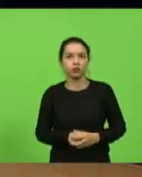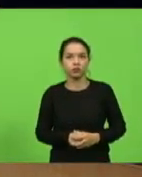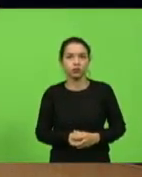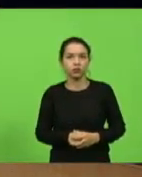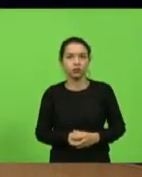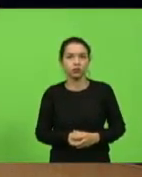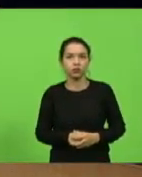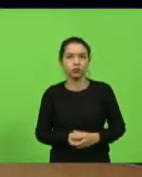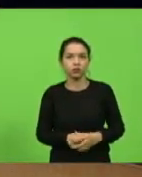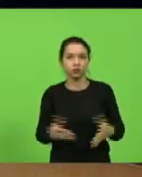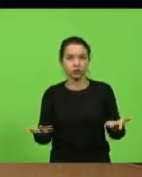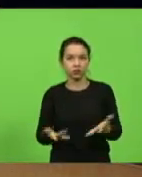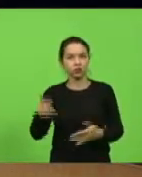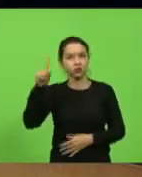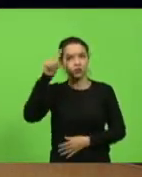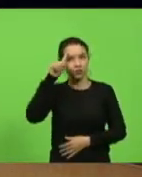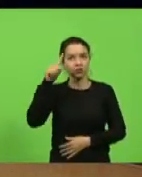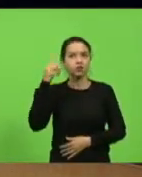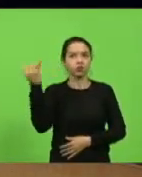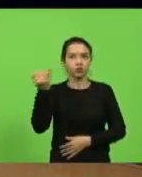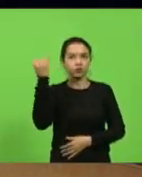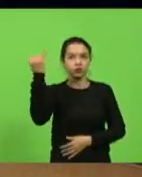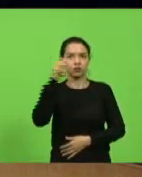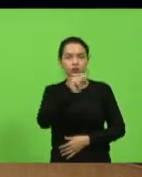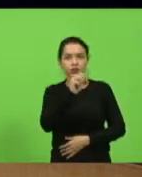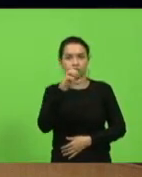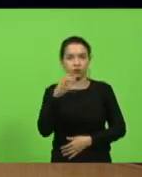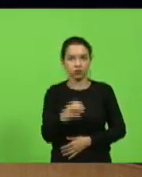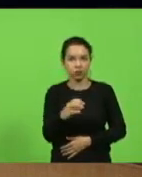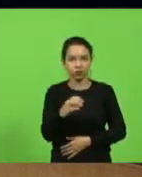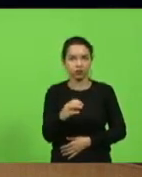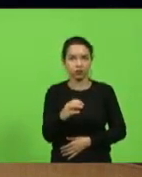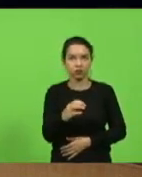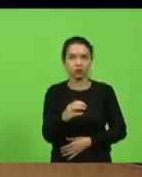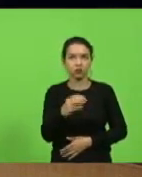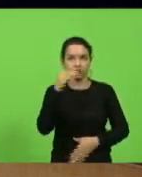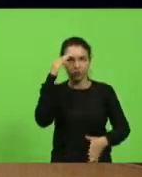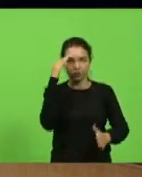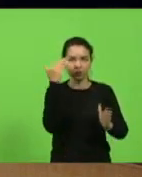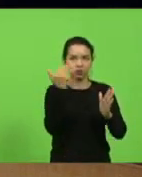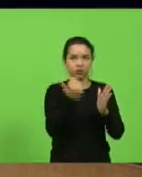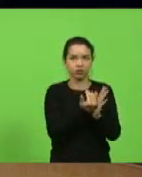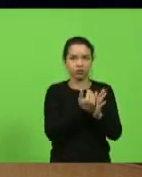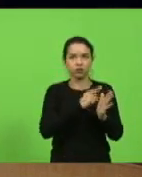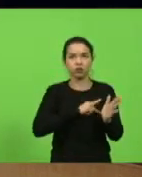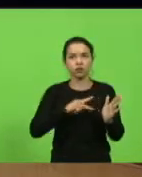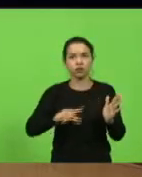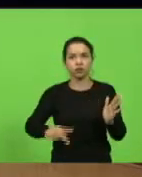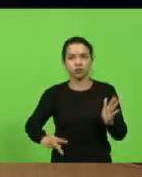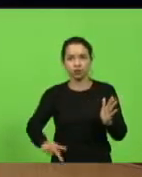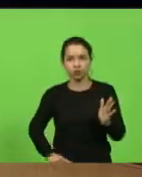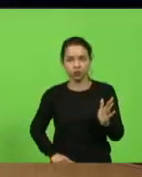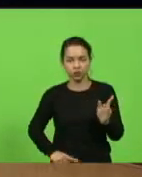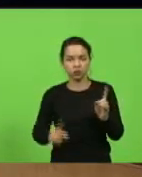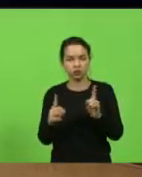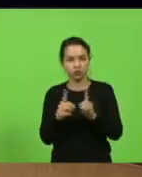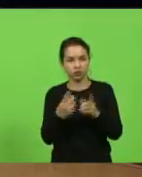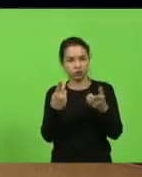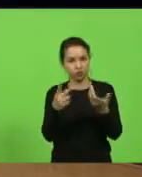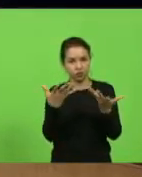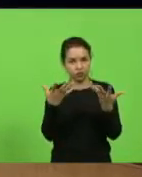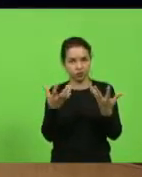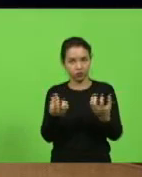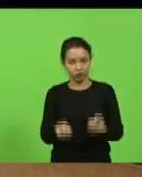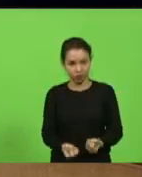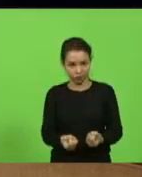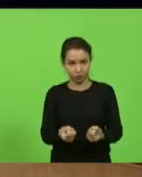nesse dia tão importante para Santa Catarina. Vou cumprir, senhor presidente, e vou atender ao seu pedido e